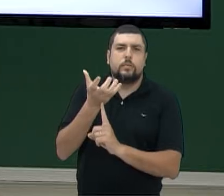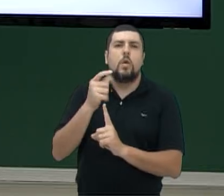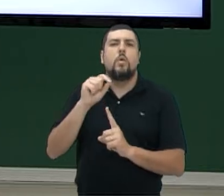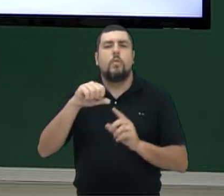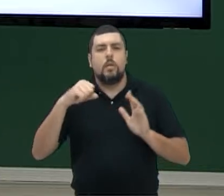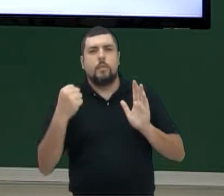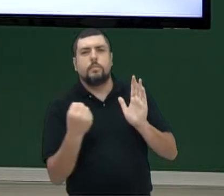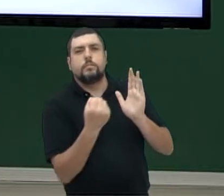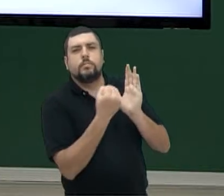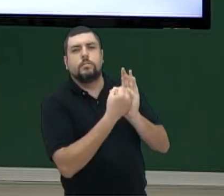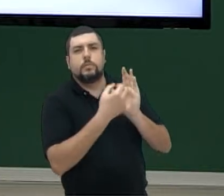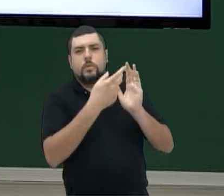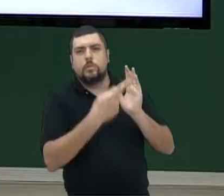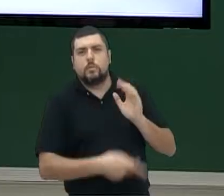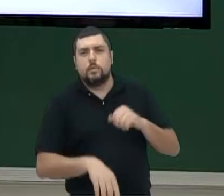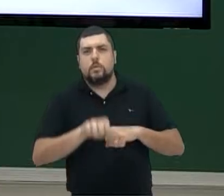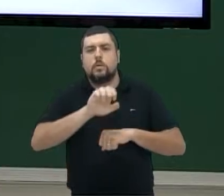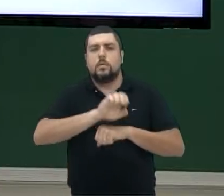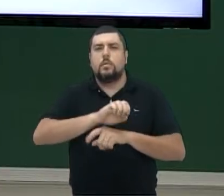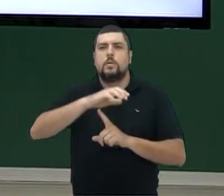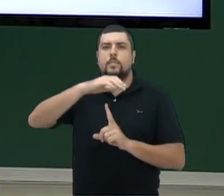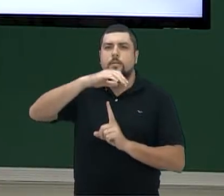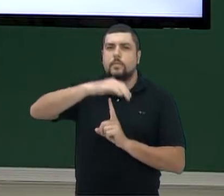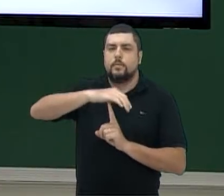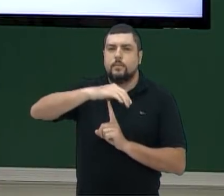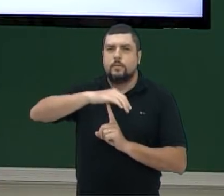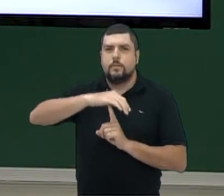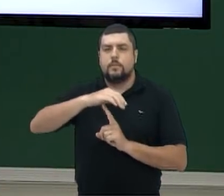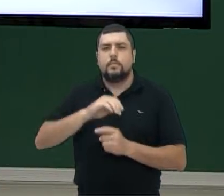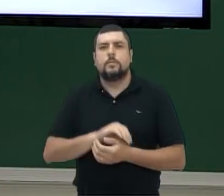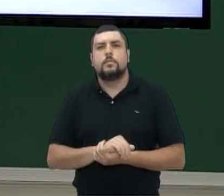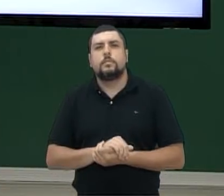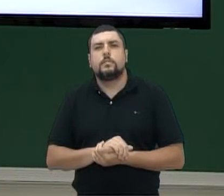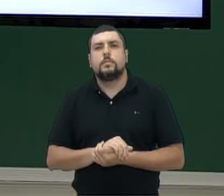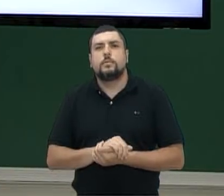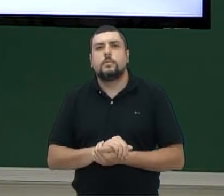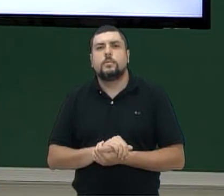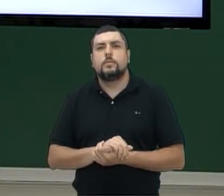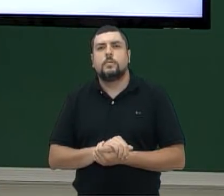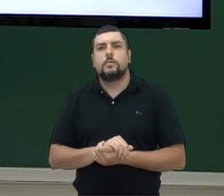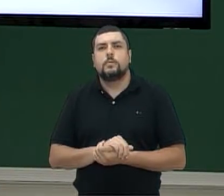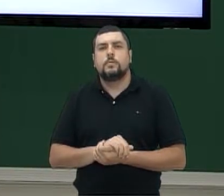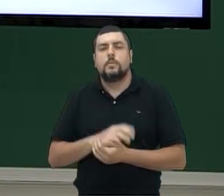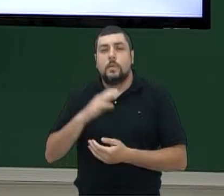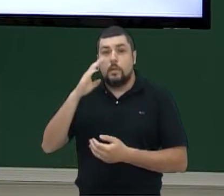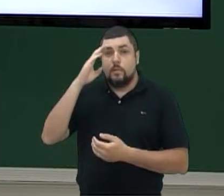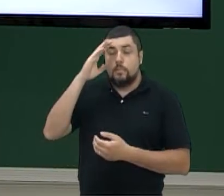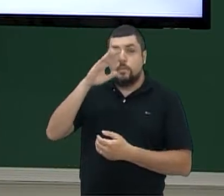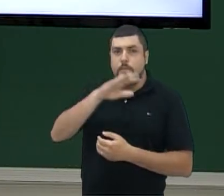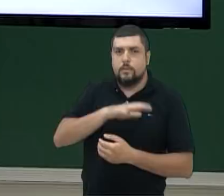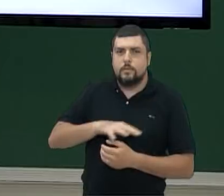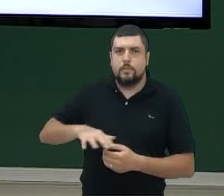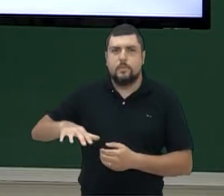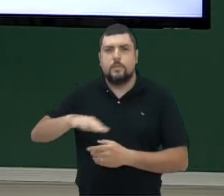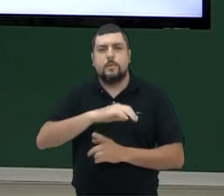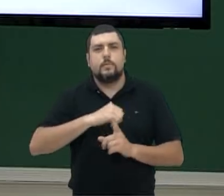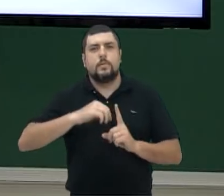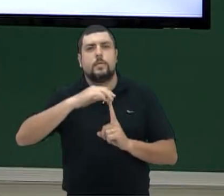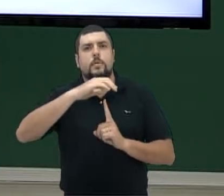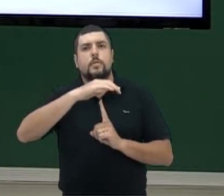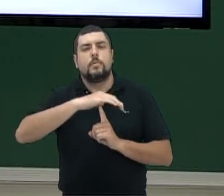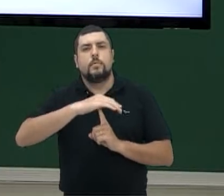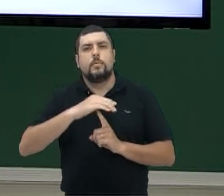e árvore, espécie de vegetação presente principalmente em território paranaense. Nós vamos encontrar o